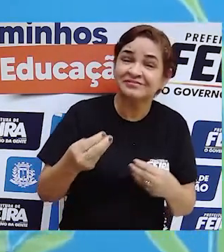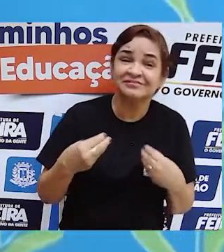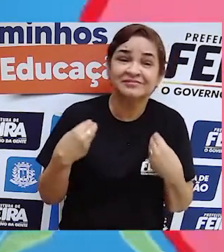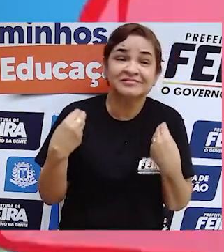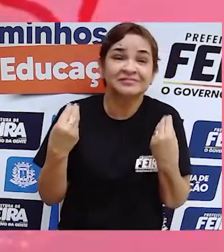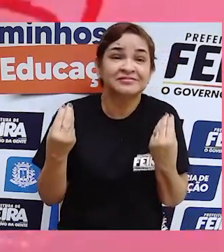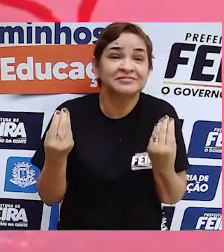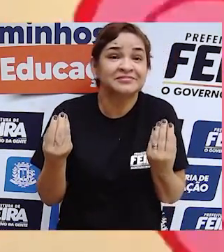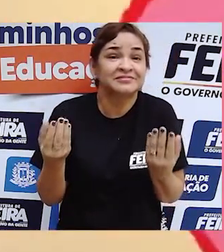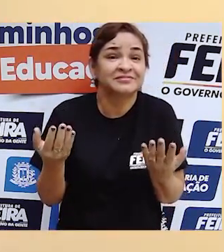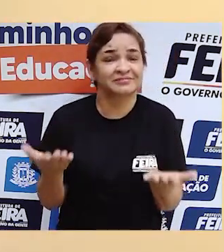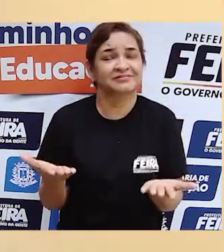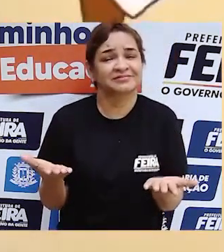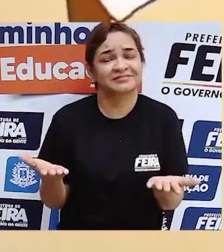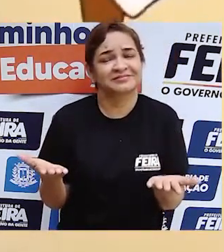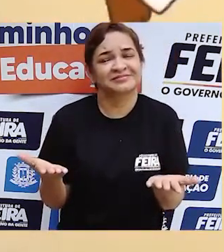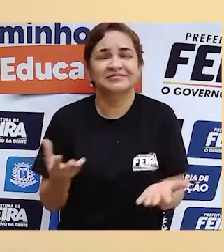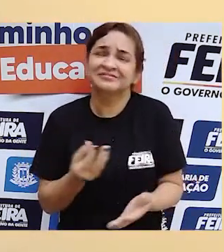poderei